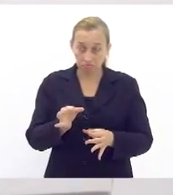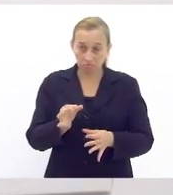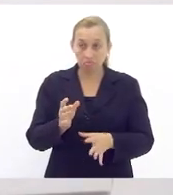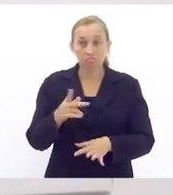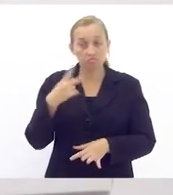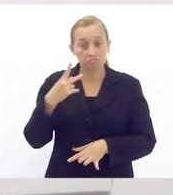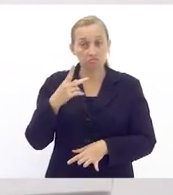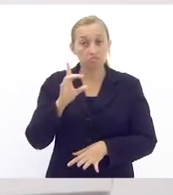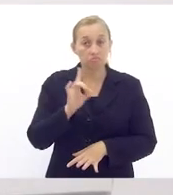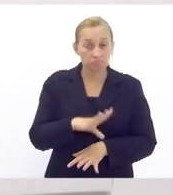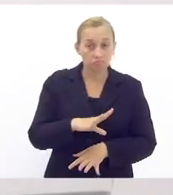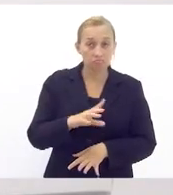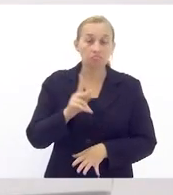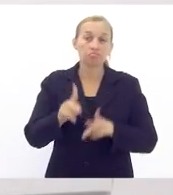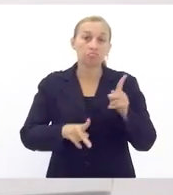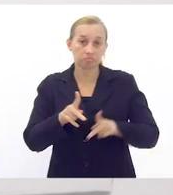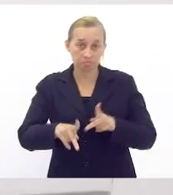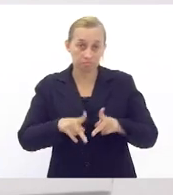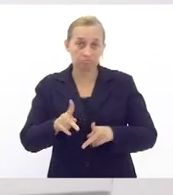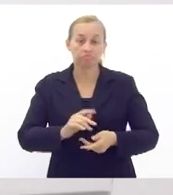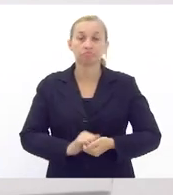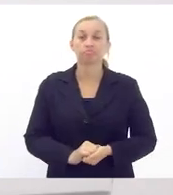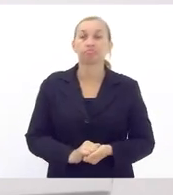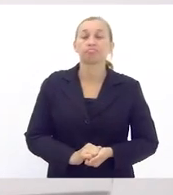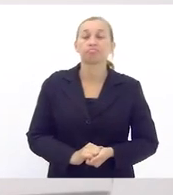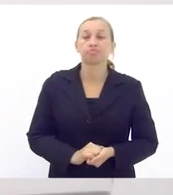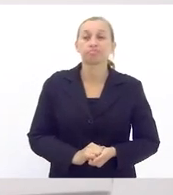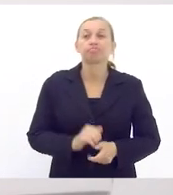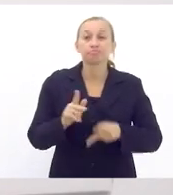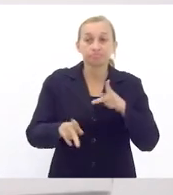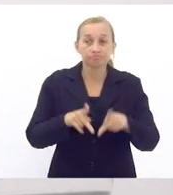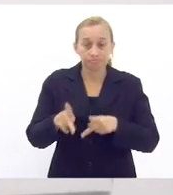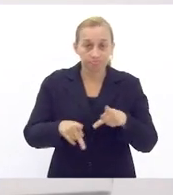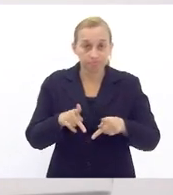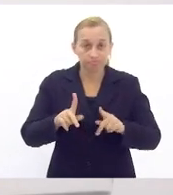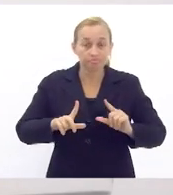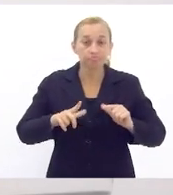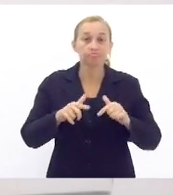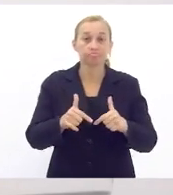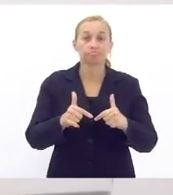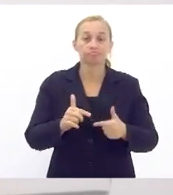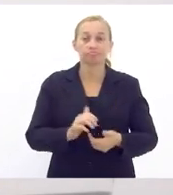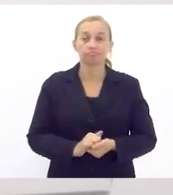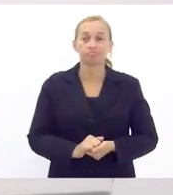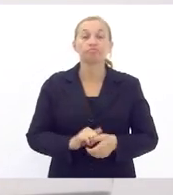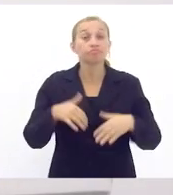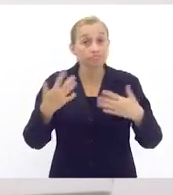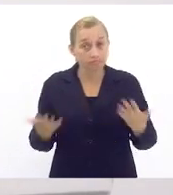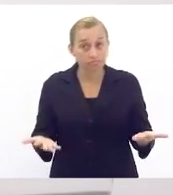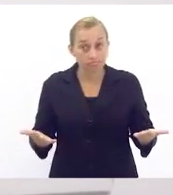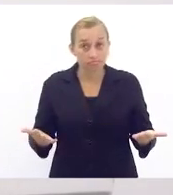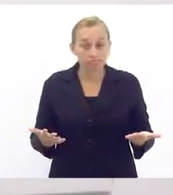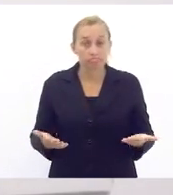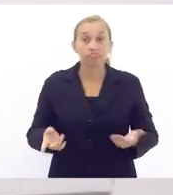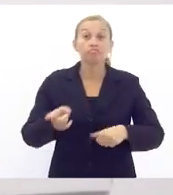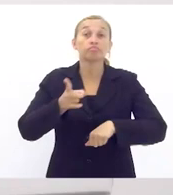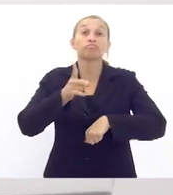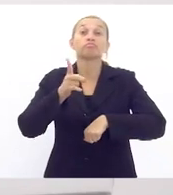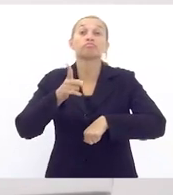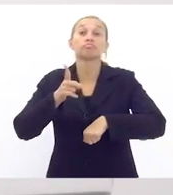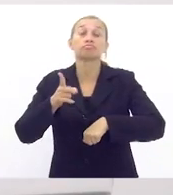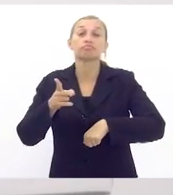justificar a política é o povo é do povo que emana Então tá na hora